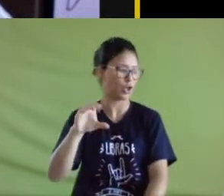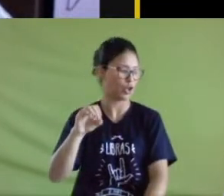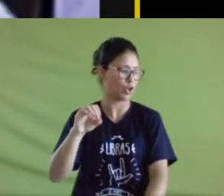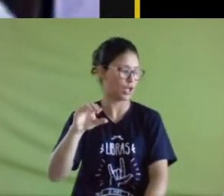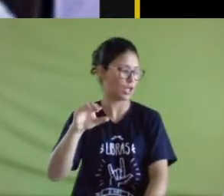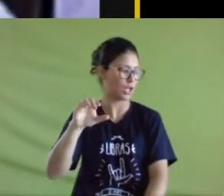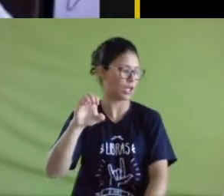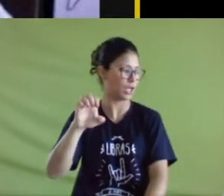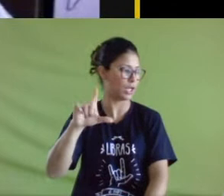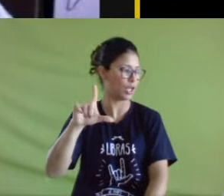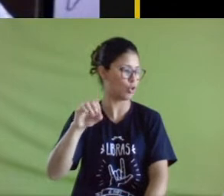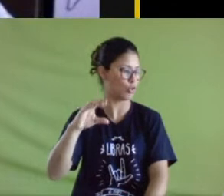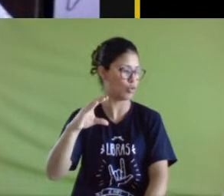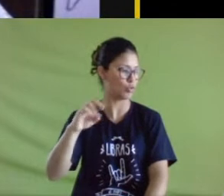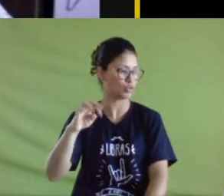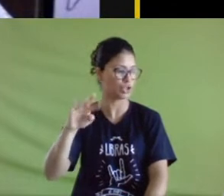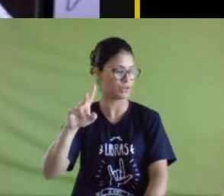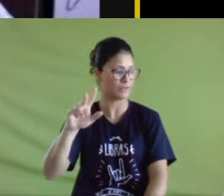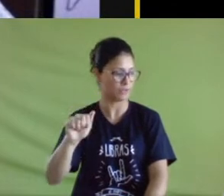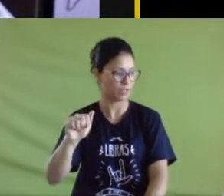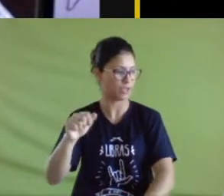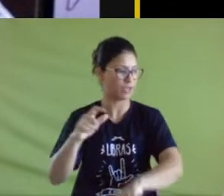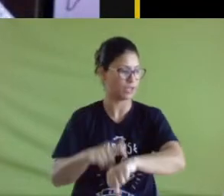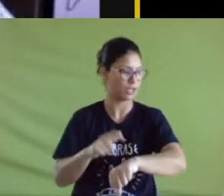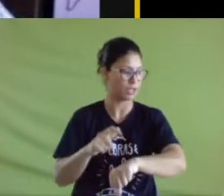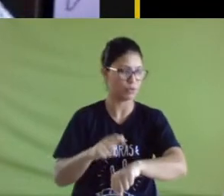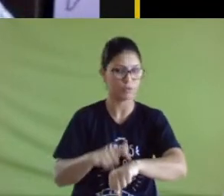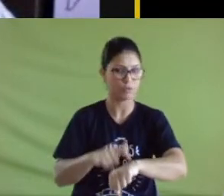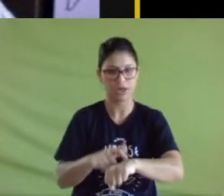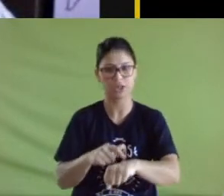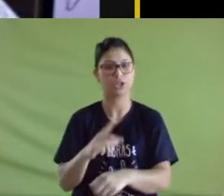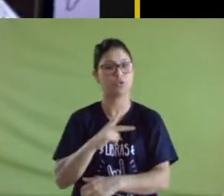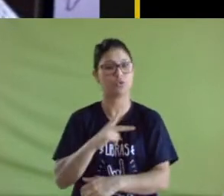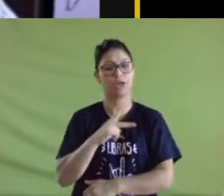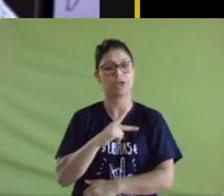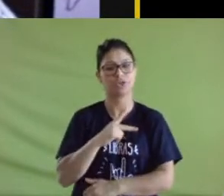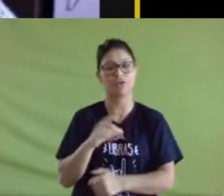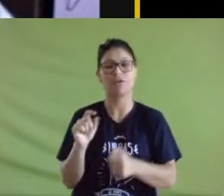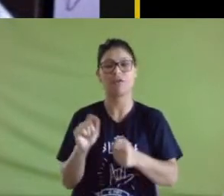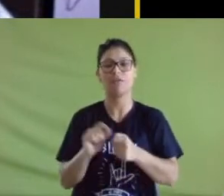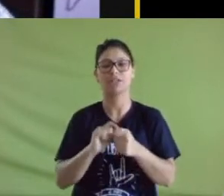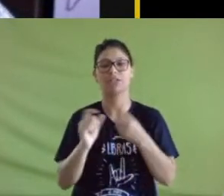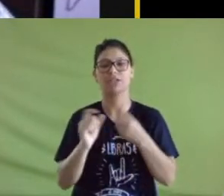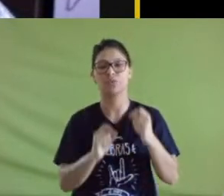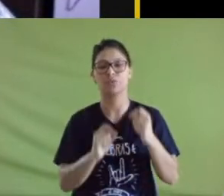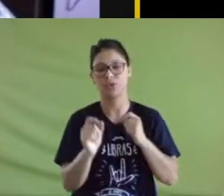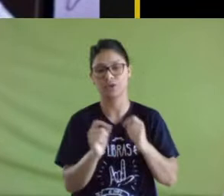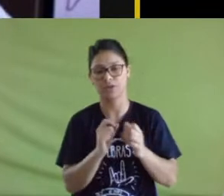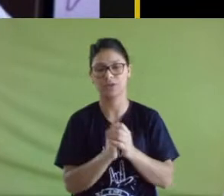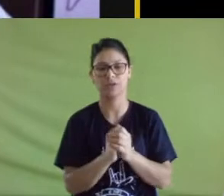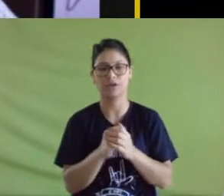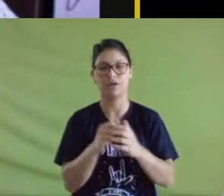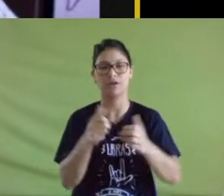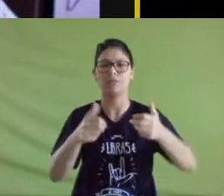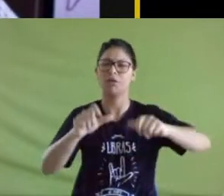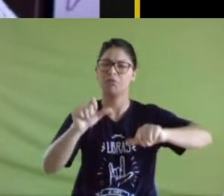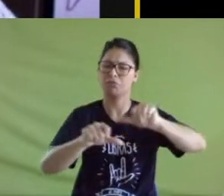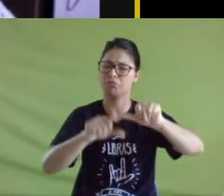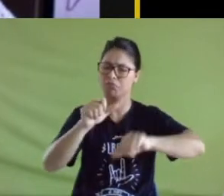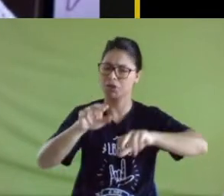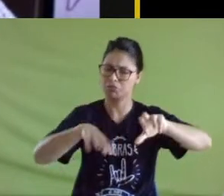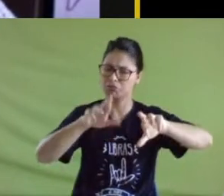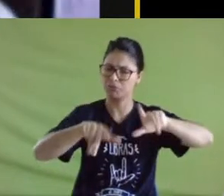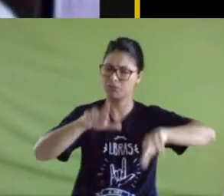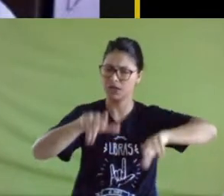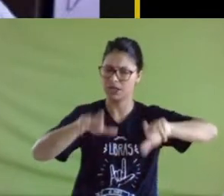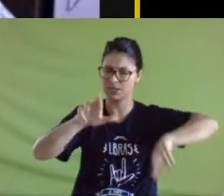agente particular fazia naquele momento particular, fazendo uma variação que repetia